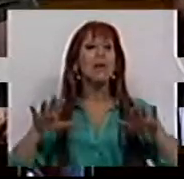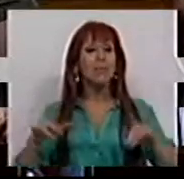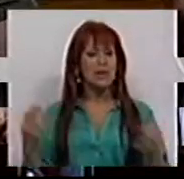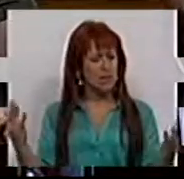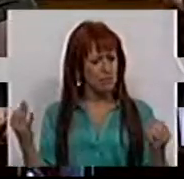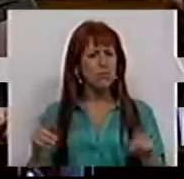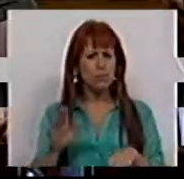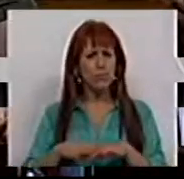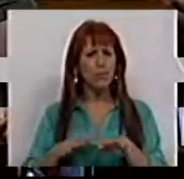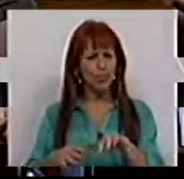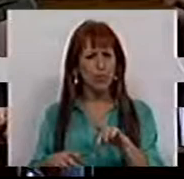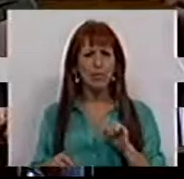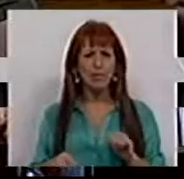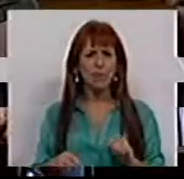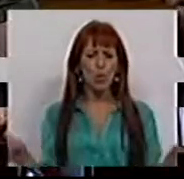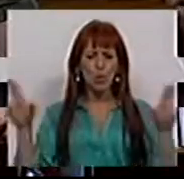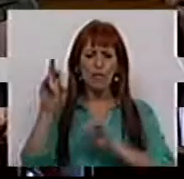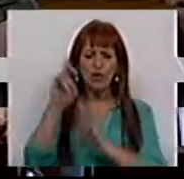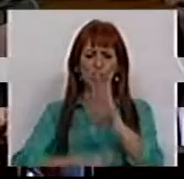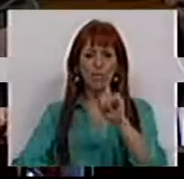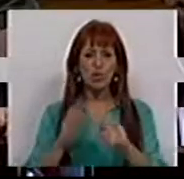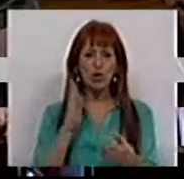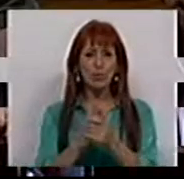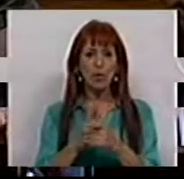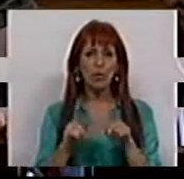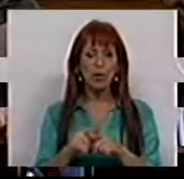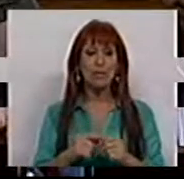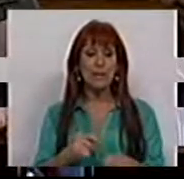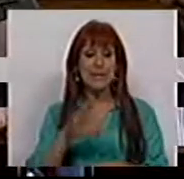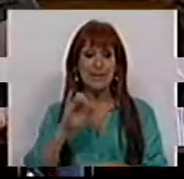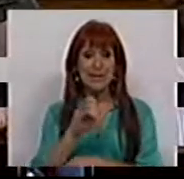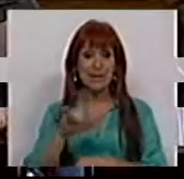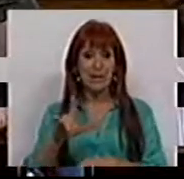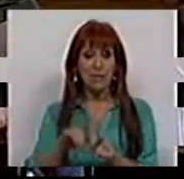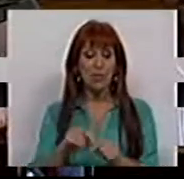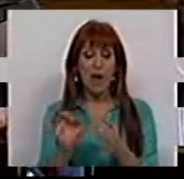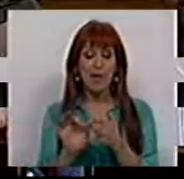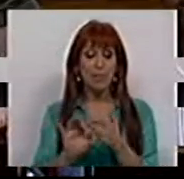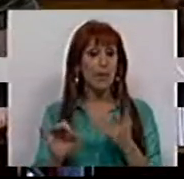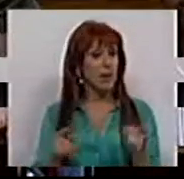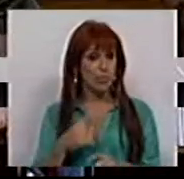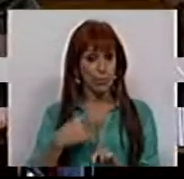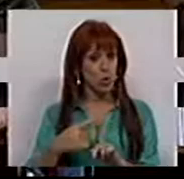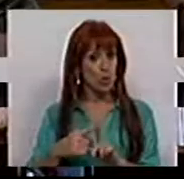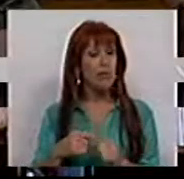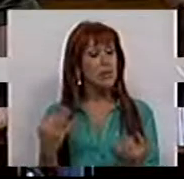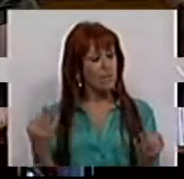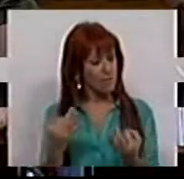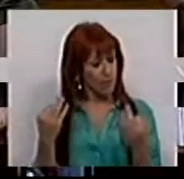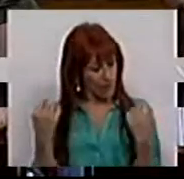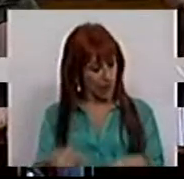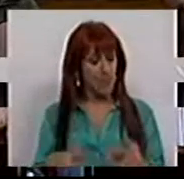a reconhecer que em relação ao novo regime do processo titular cível, há aspectos positivos a